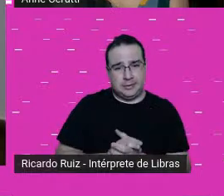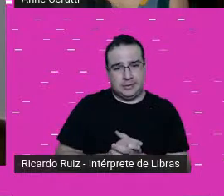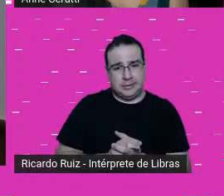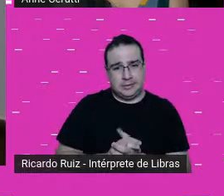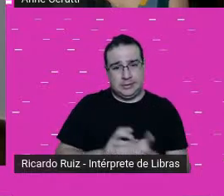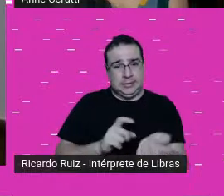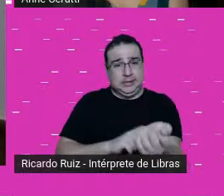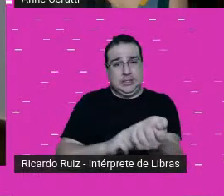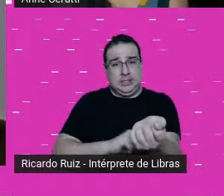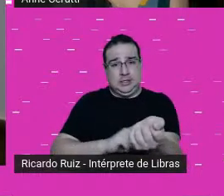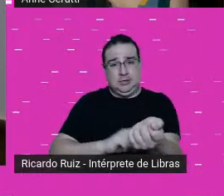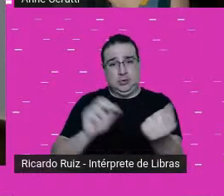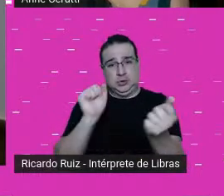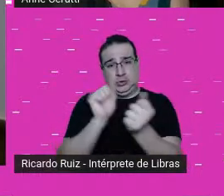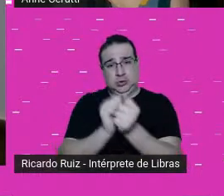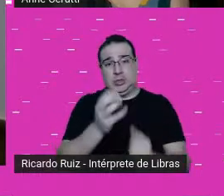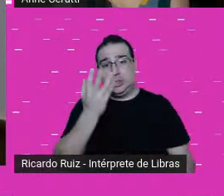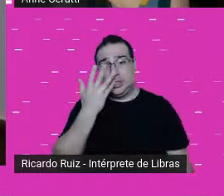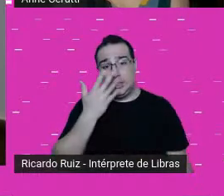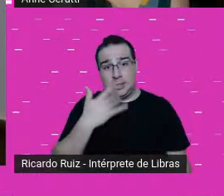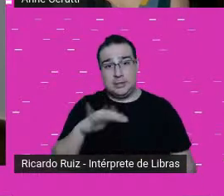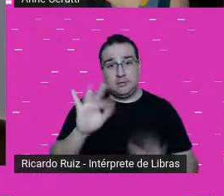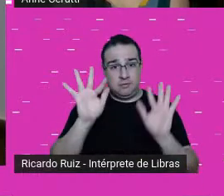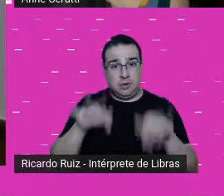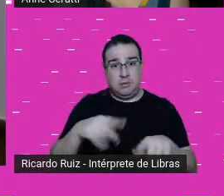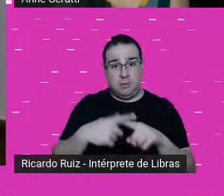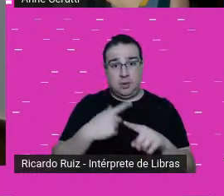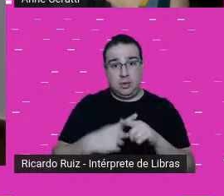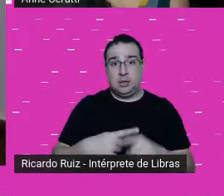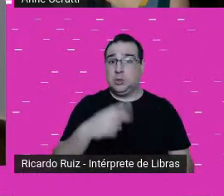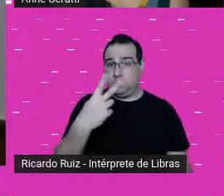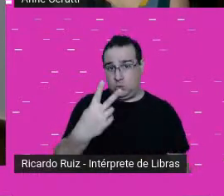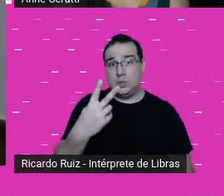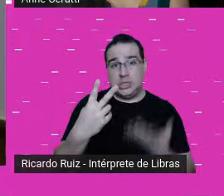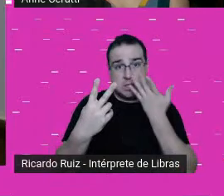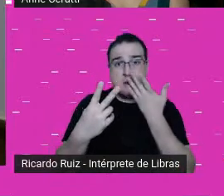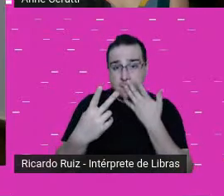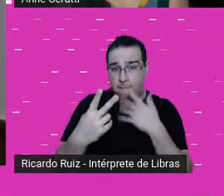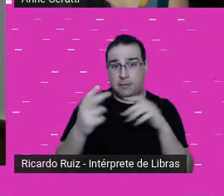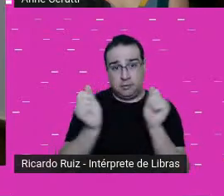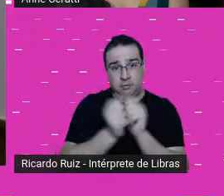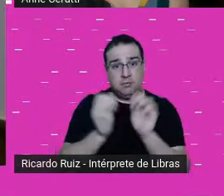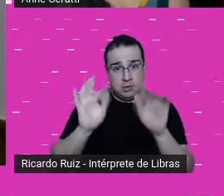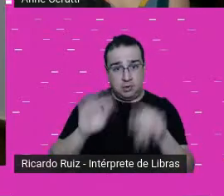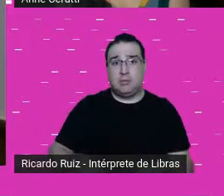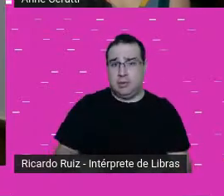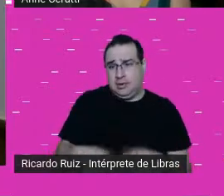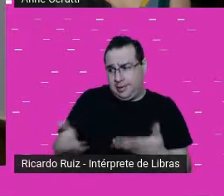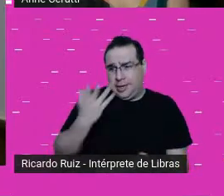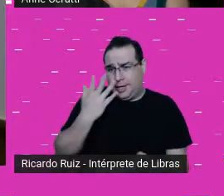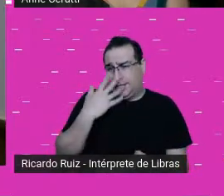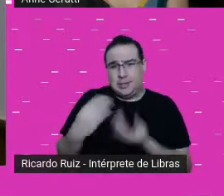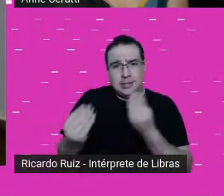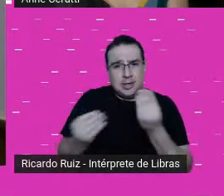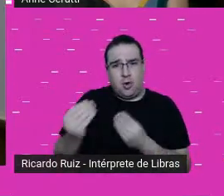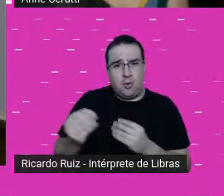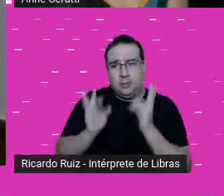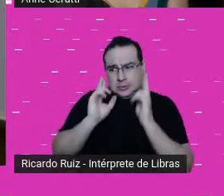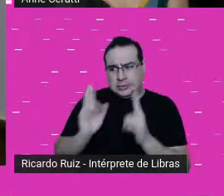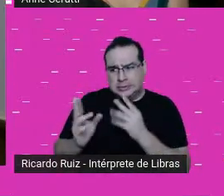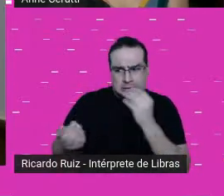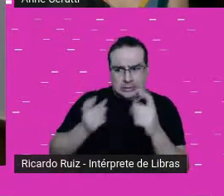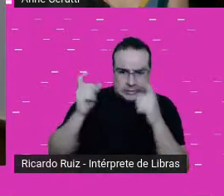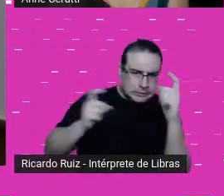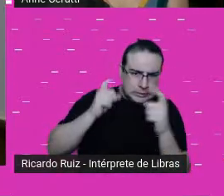a cena com as crianças que aparecia no final, porque eram de fato duas crianças que apareciam no final e eles eram crianças. Então eu ficava sempre de